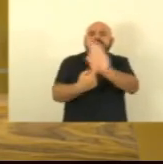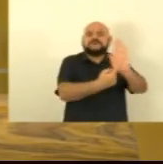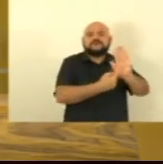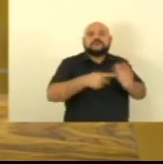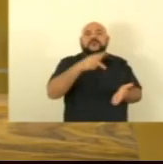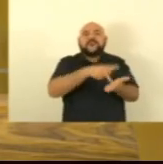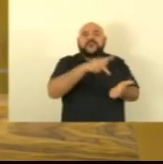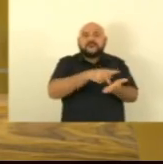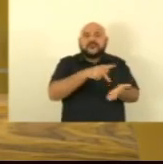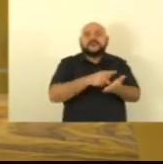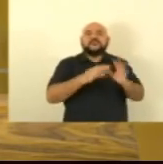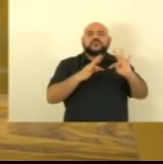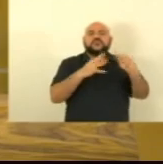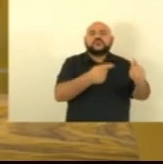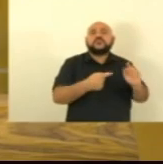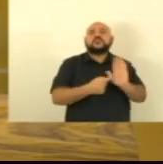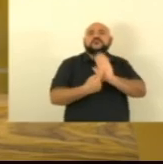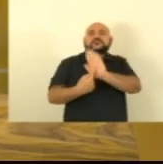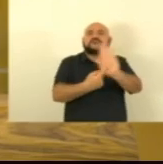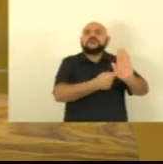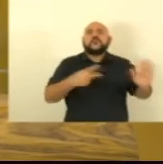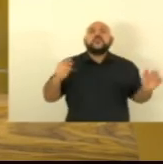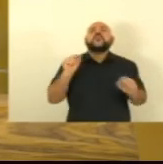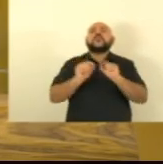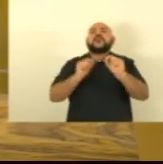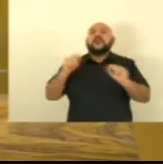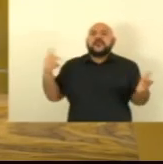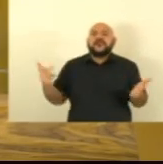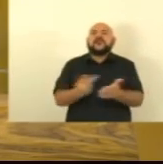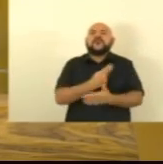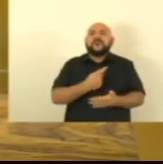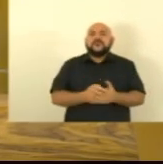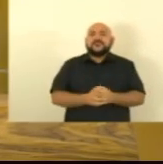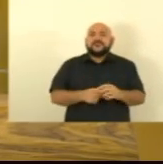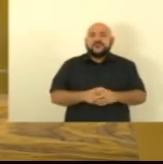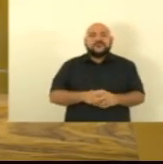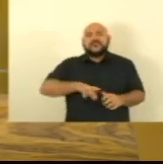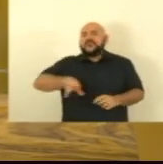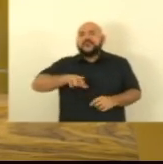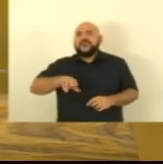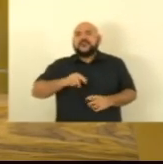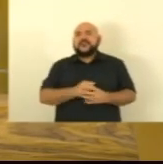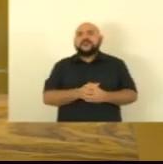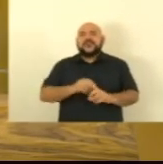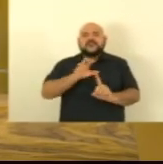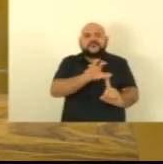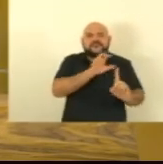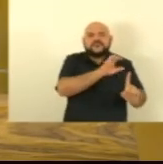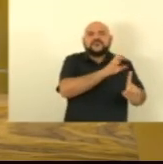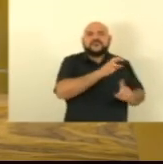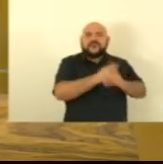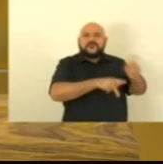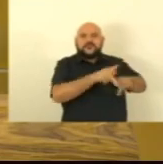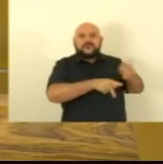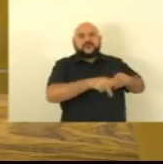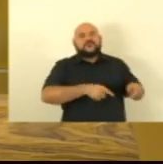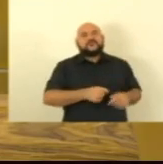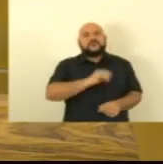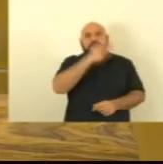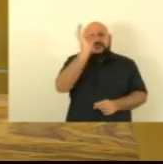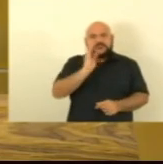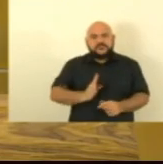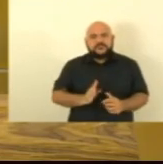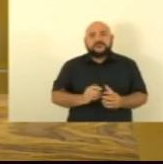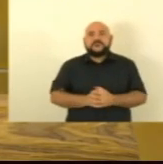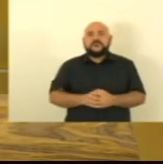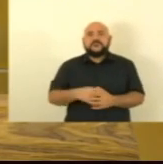e não o que quiseram colocar para o povo brasileiro. Nós, sim, jamais pedimos